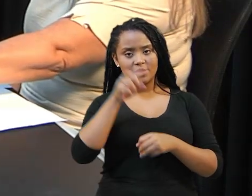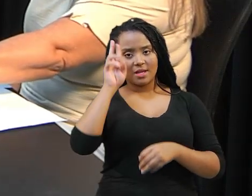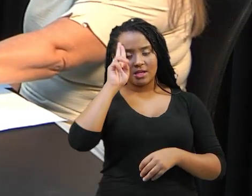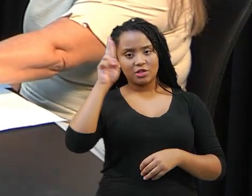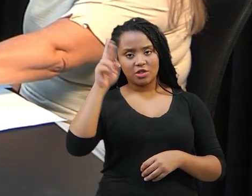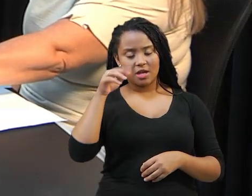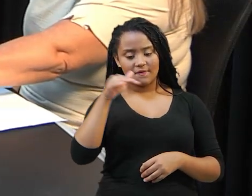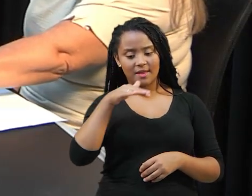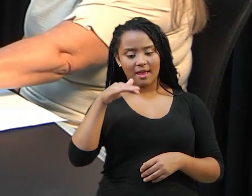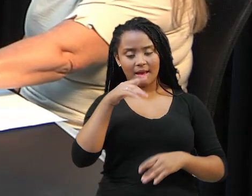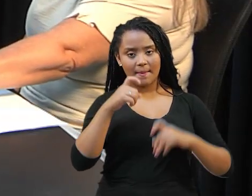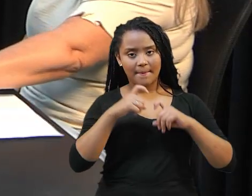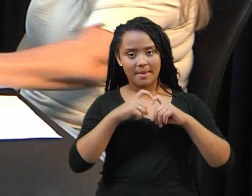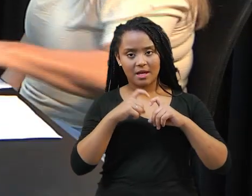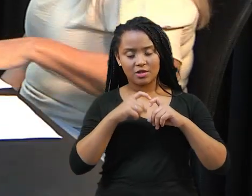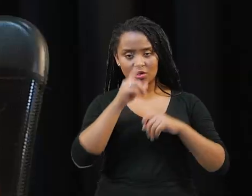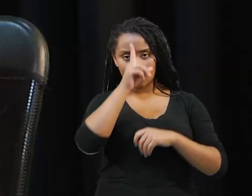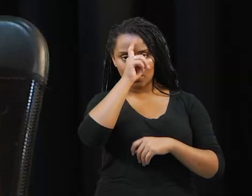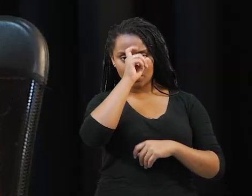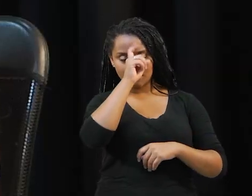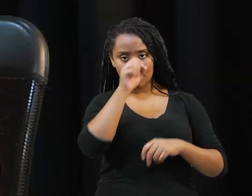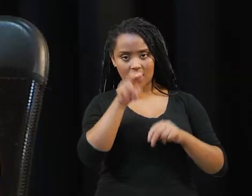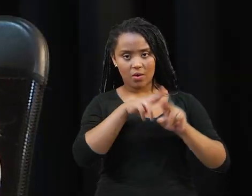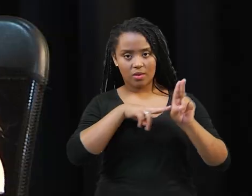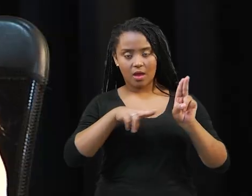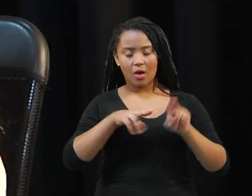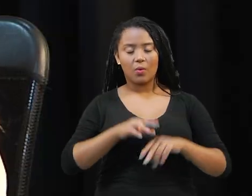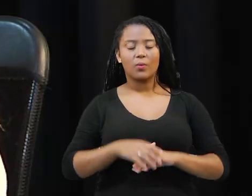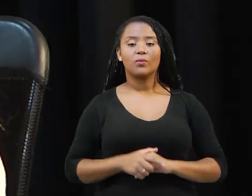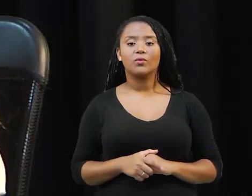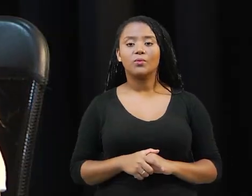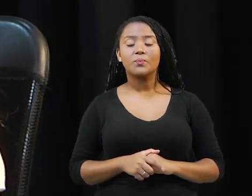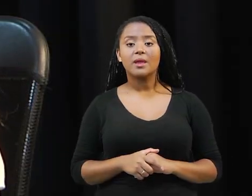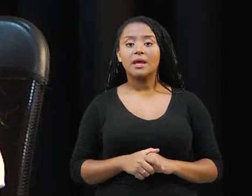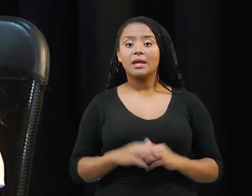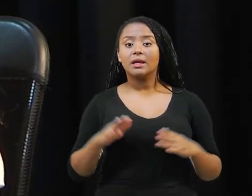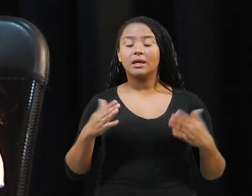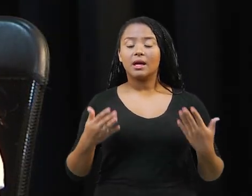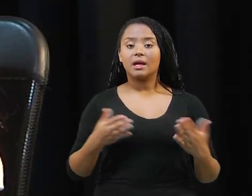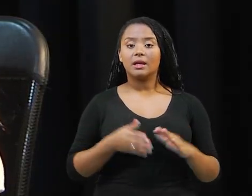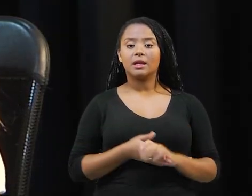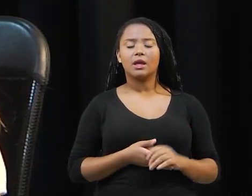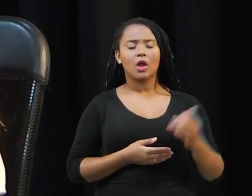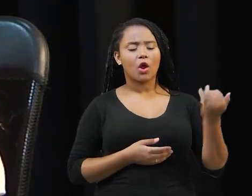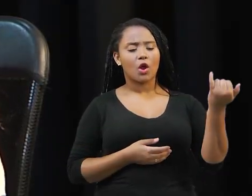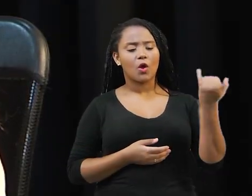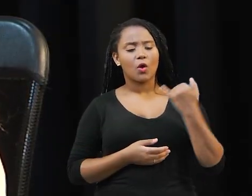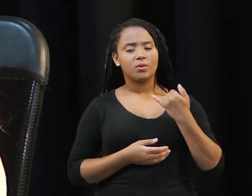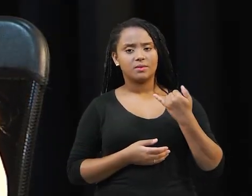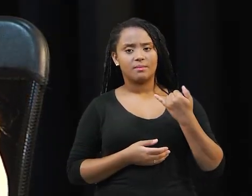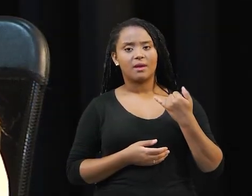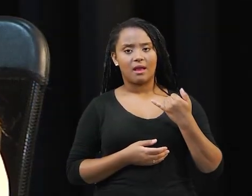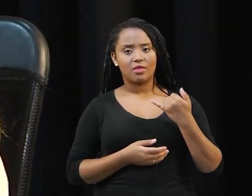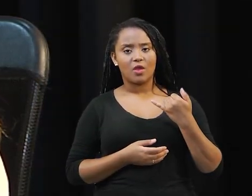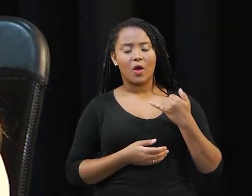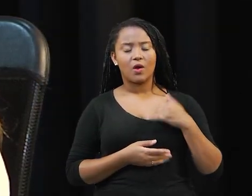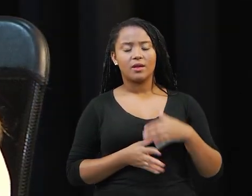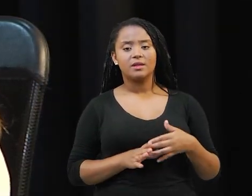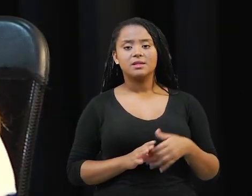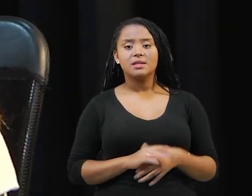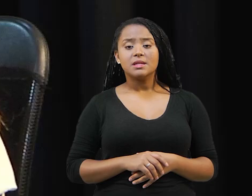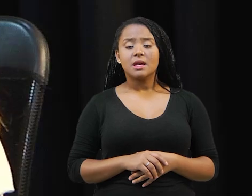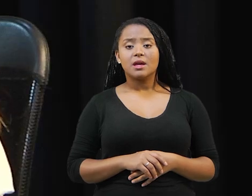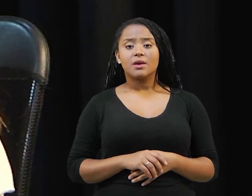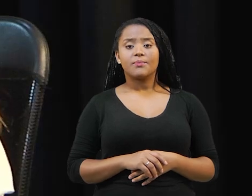desde 2021, professor, o senhor é chefe da divisão médica do Hospital de Clínicas da Universidade Federal de